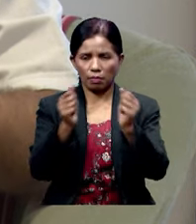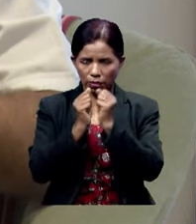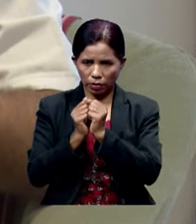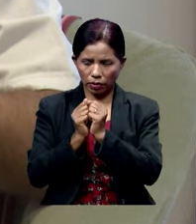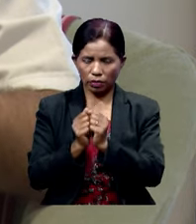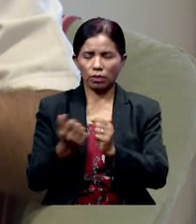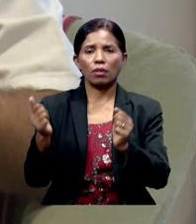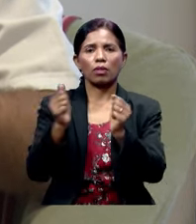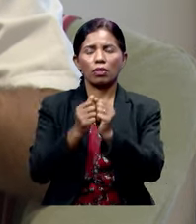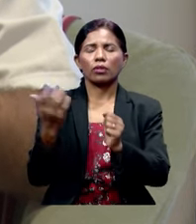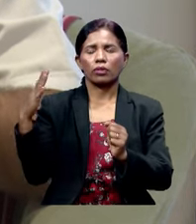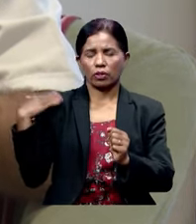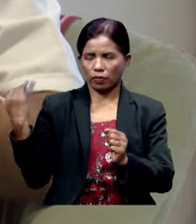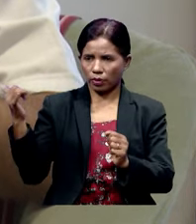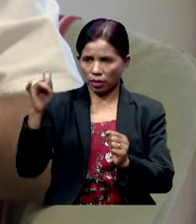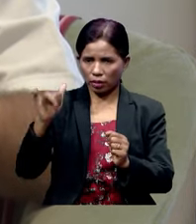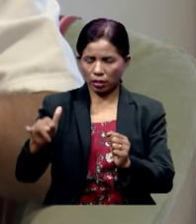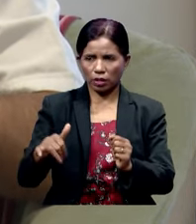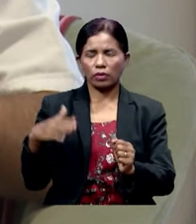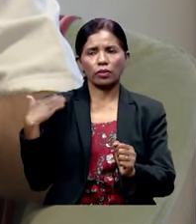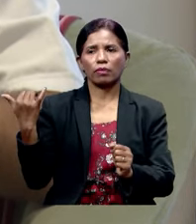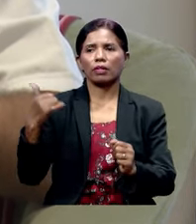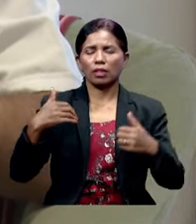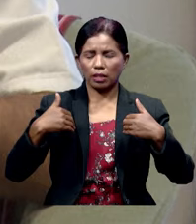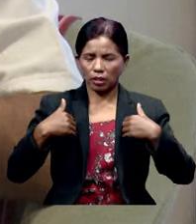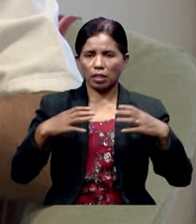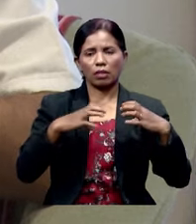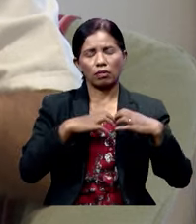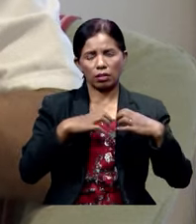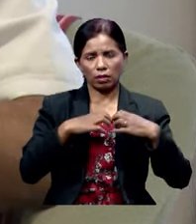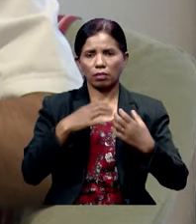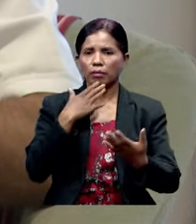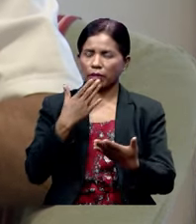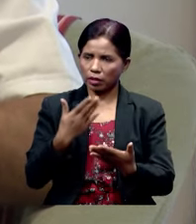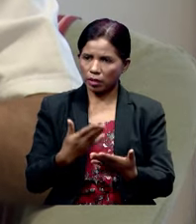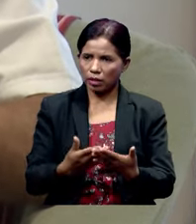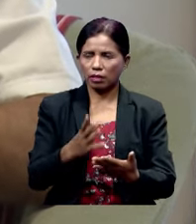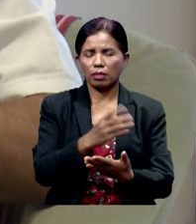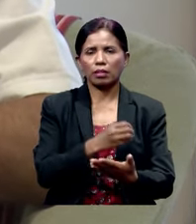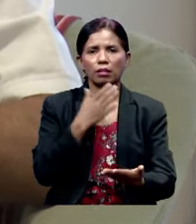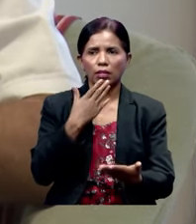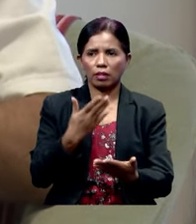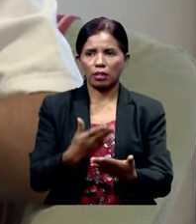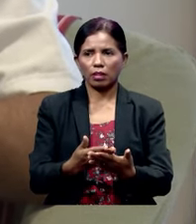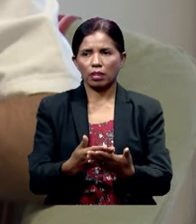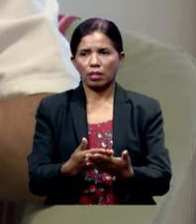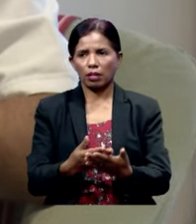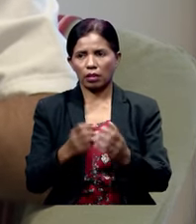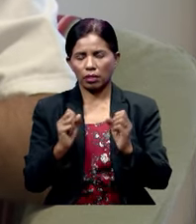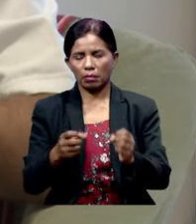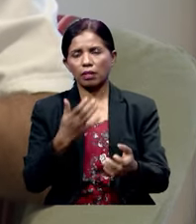estes jovens porque cada jovem tem um coração bom trata-se de valorizar o bom e de corrigir o